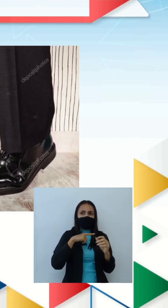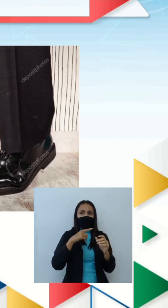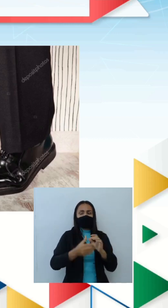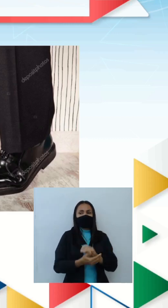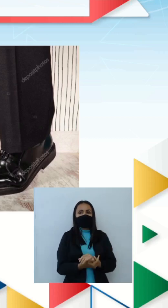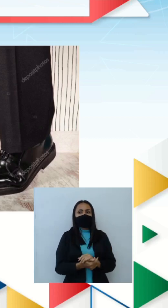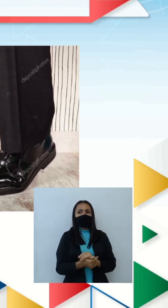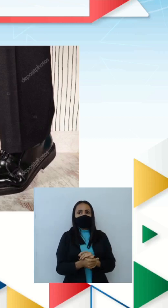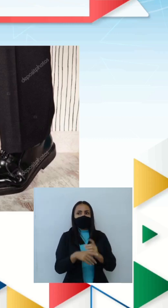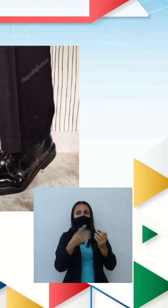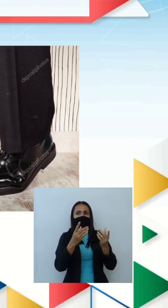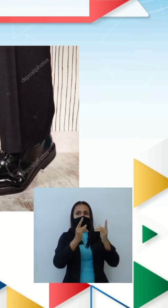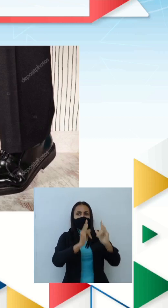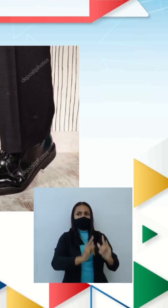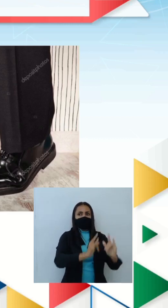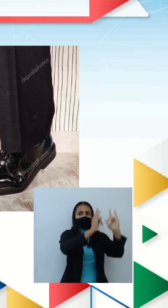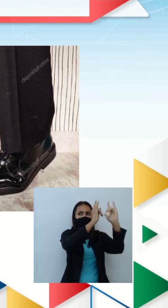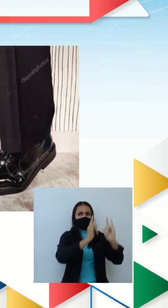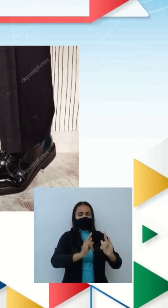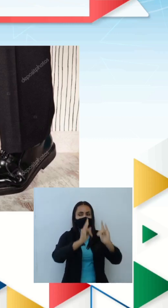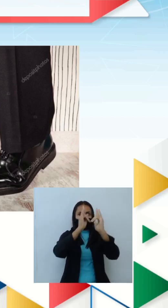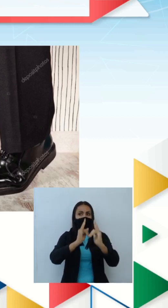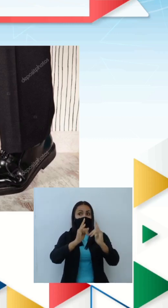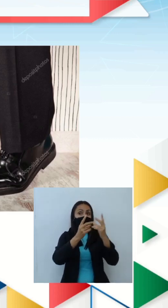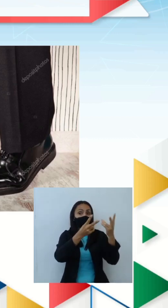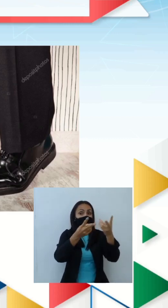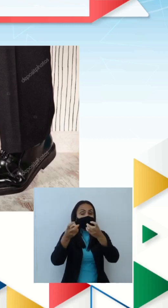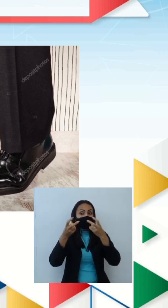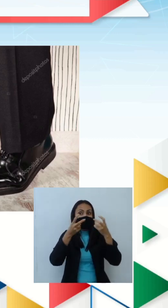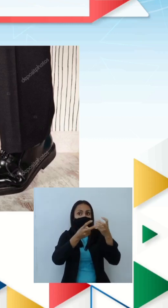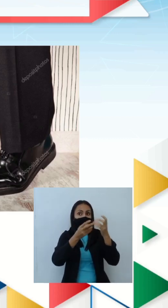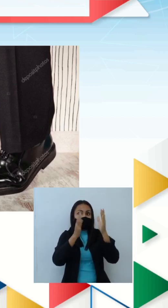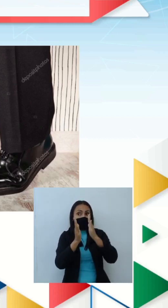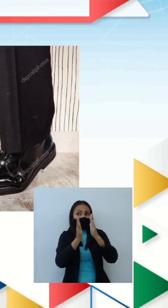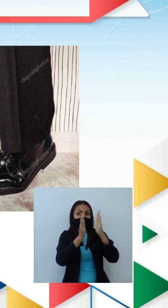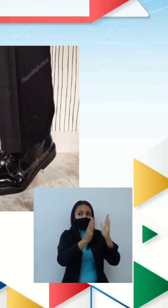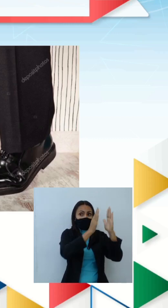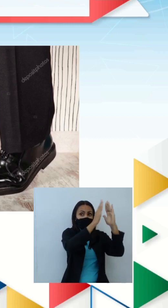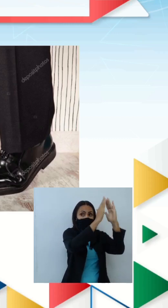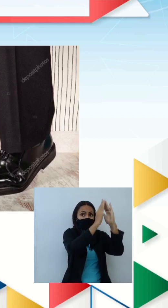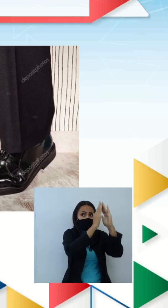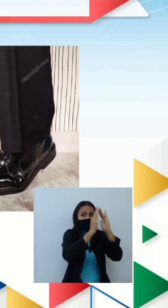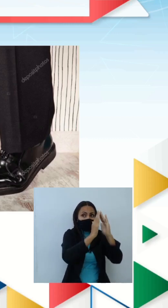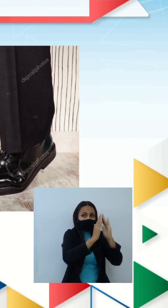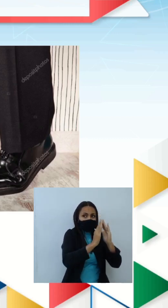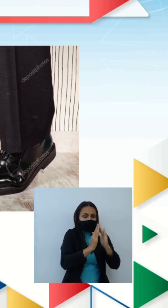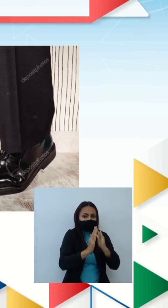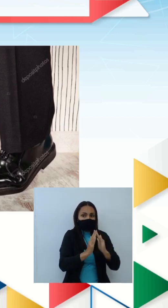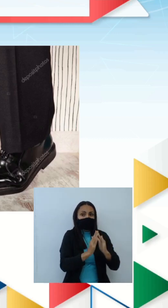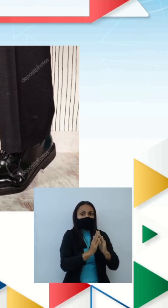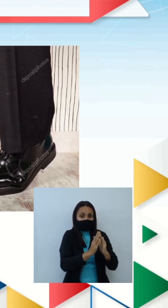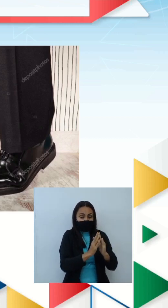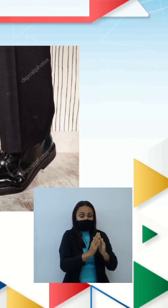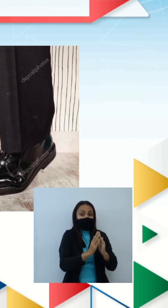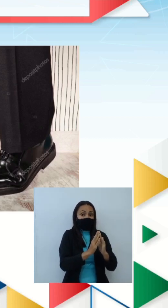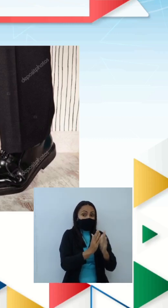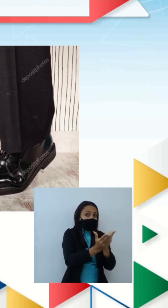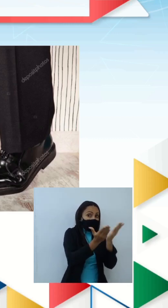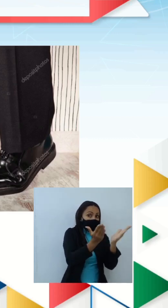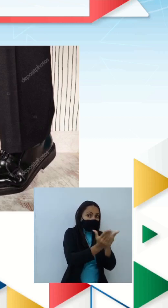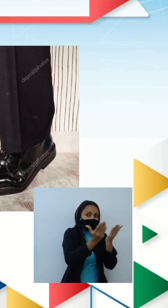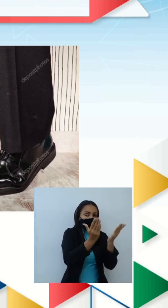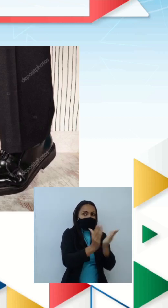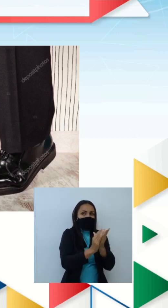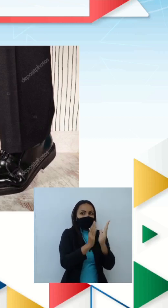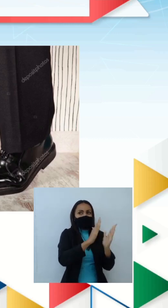tem, é que você percebe, de um lado, os morros, casas, casebres, e da mesma rua,